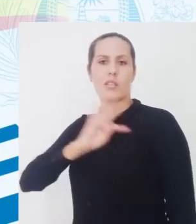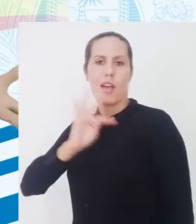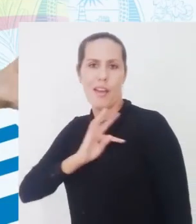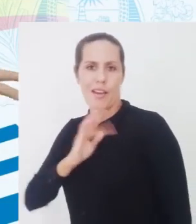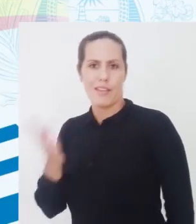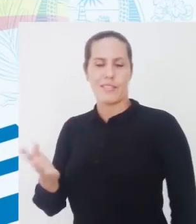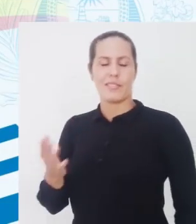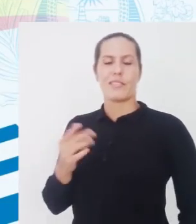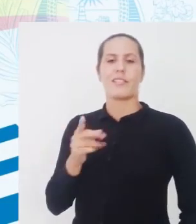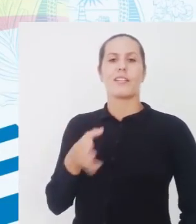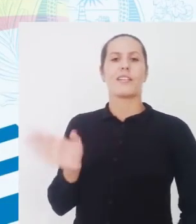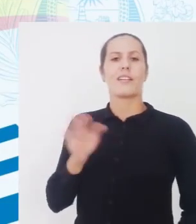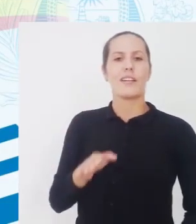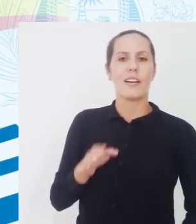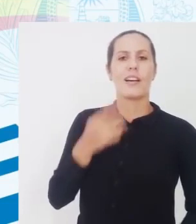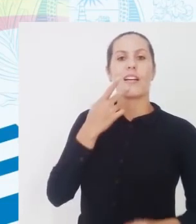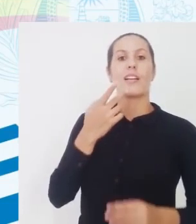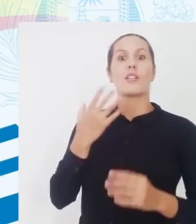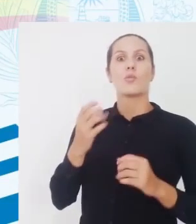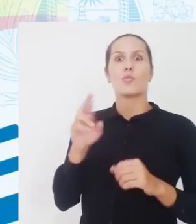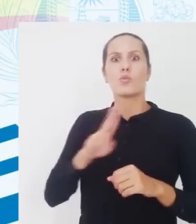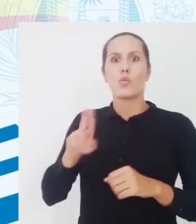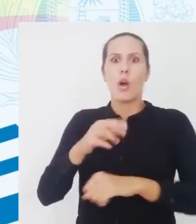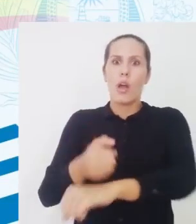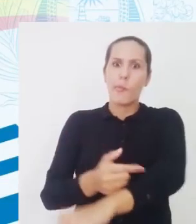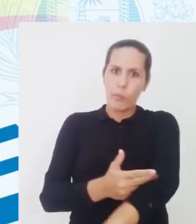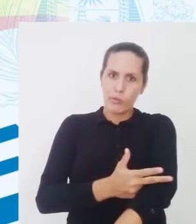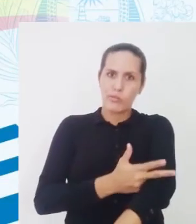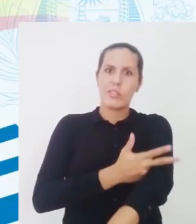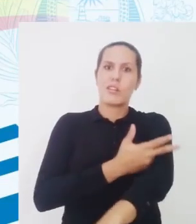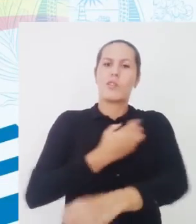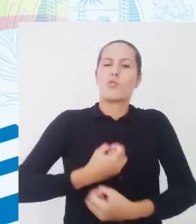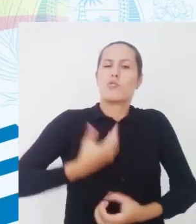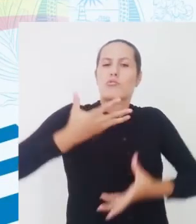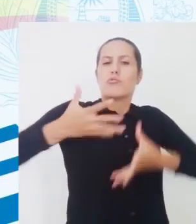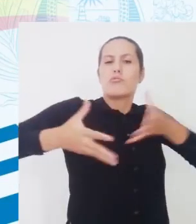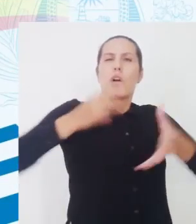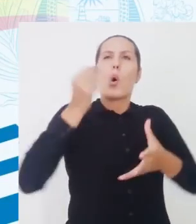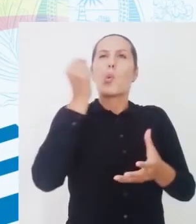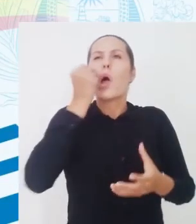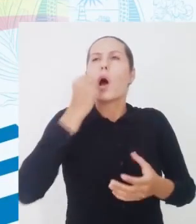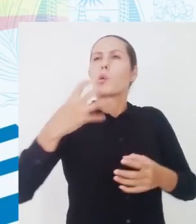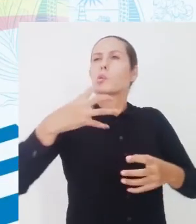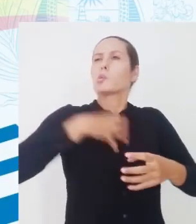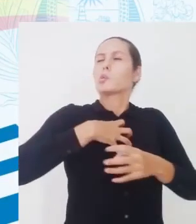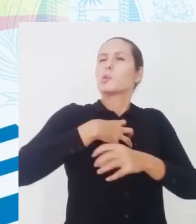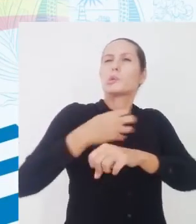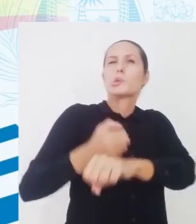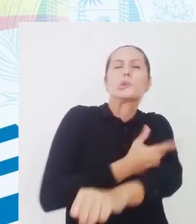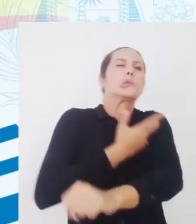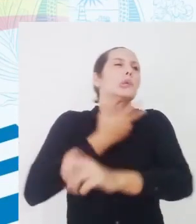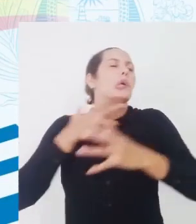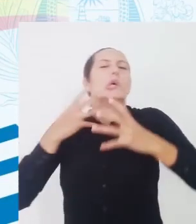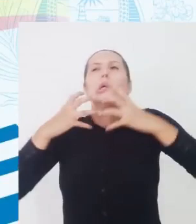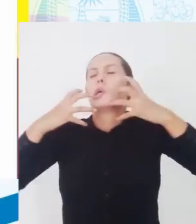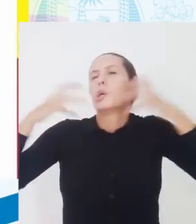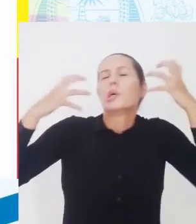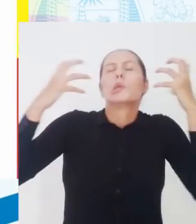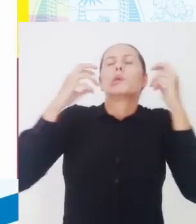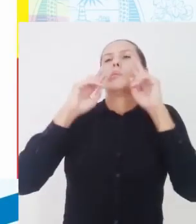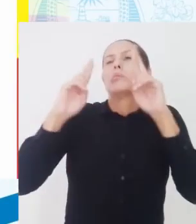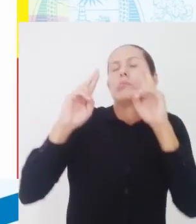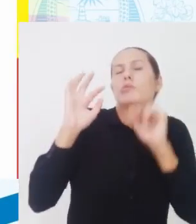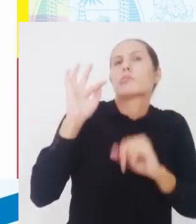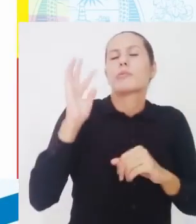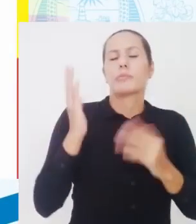uma homenagem belíssima pro Ibis. Vamos descobrir quem me convenceu melhor e por que me convenceu melhor? Se liga aí.